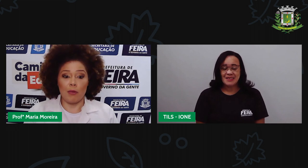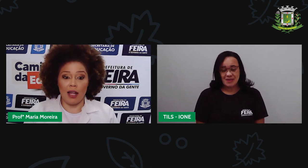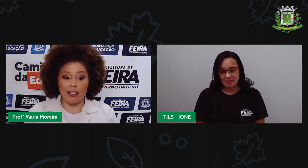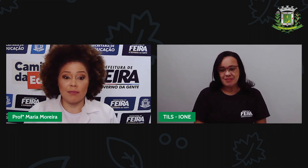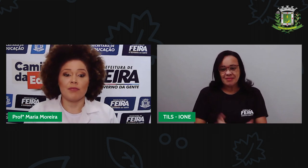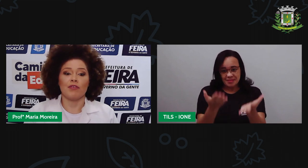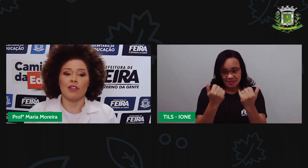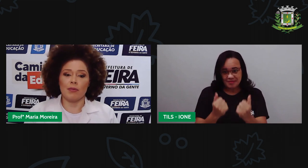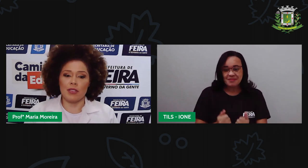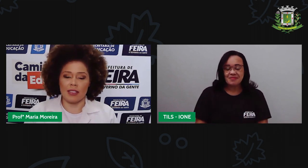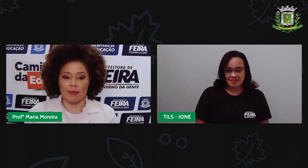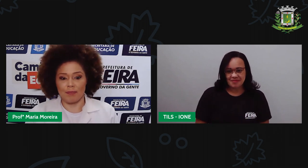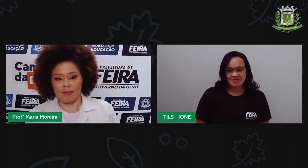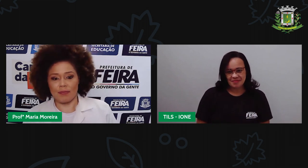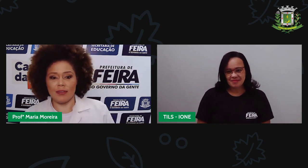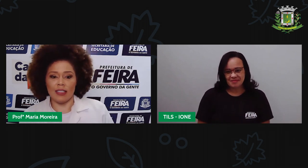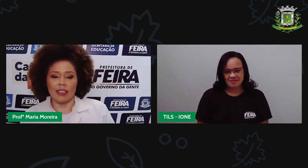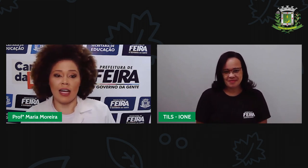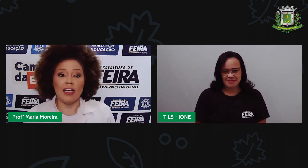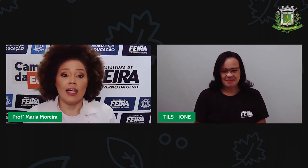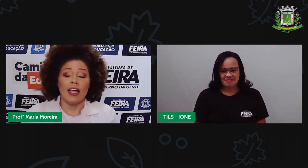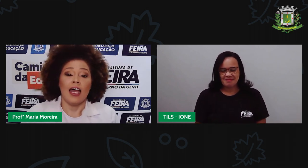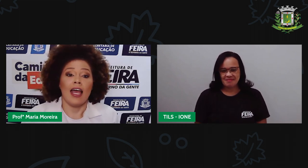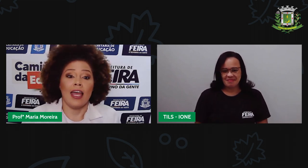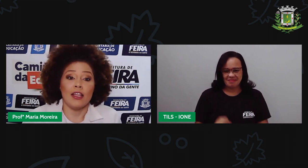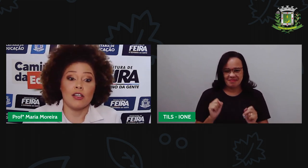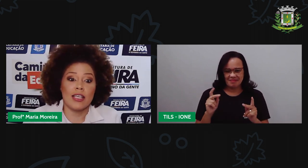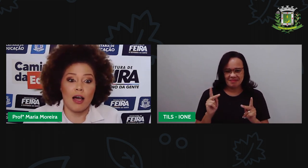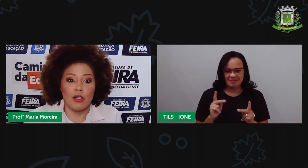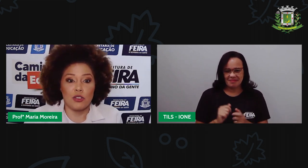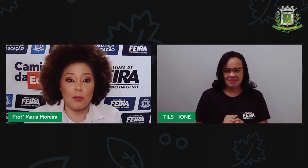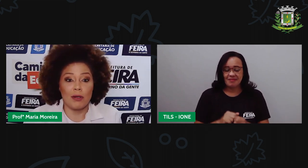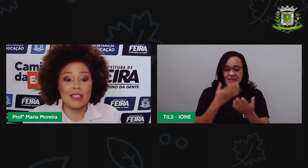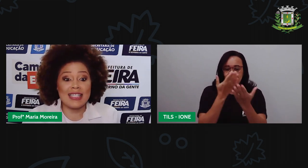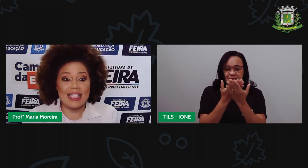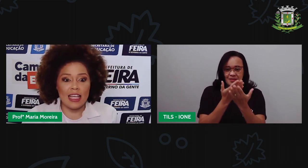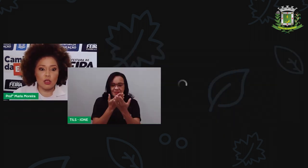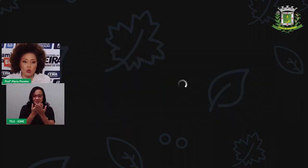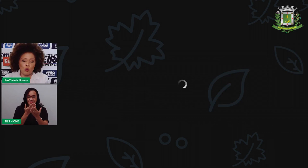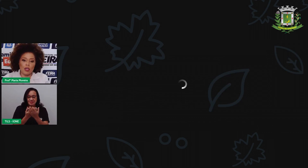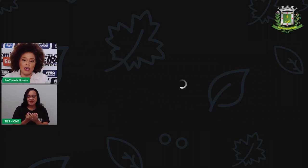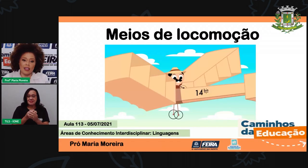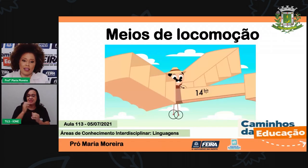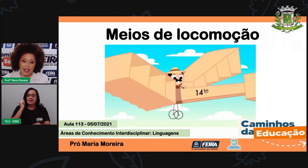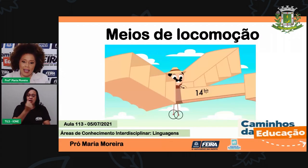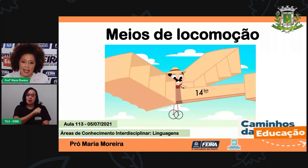Então, vamos lá? Vamos sim. Tá? É nossa aula de número